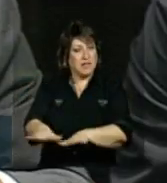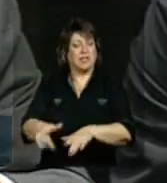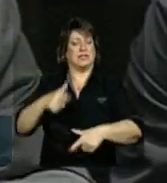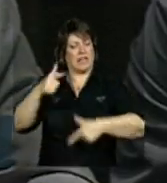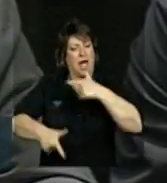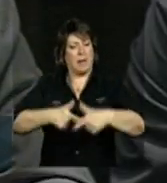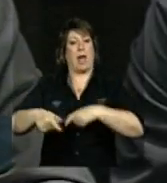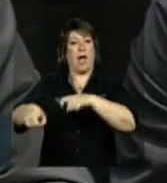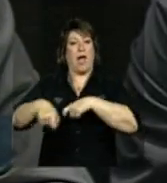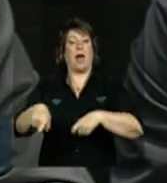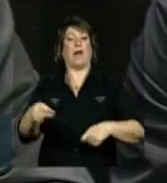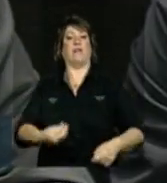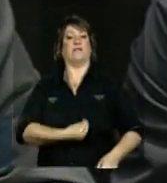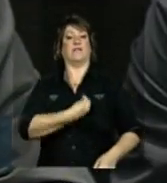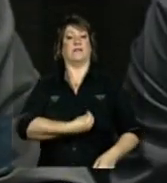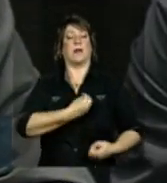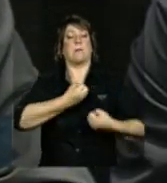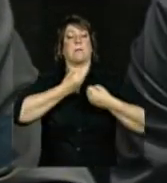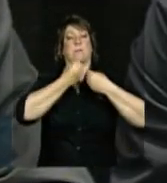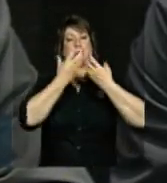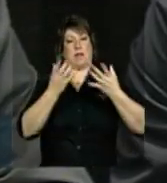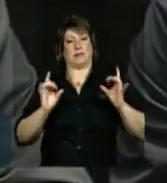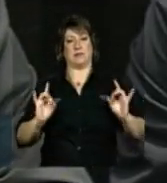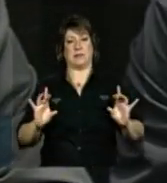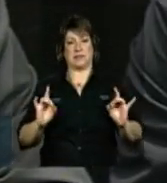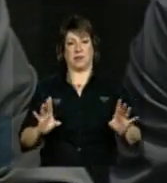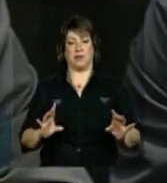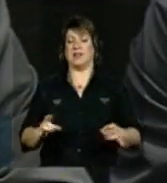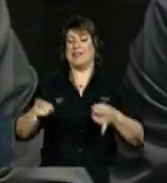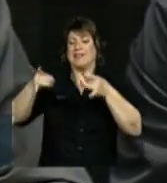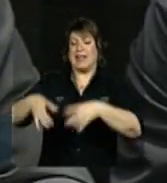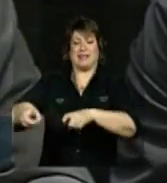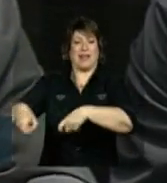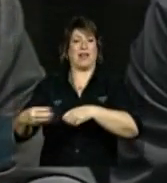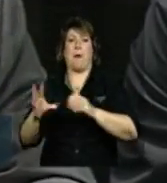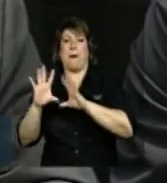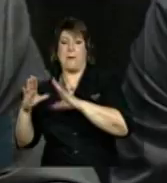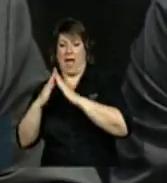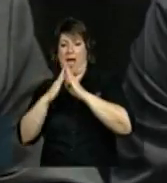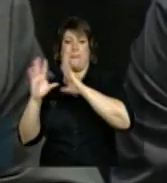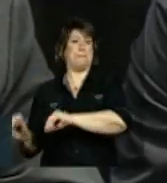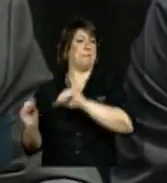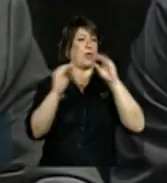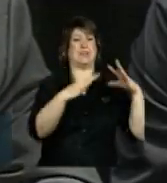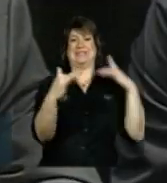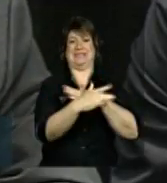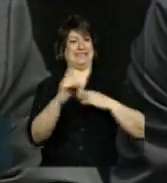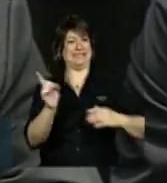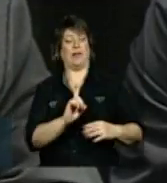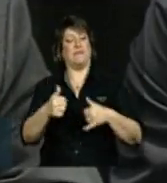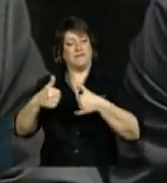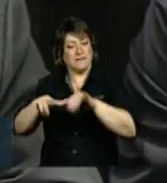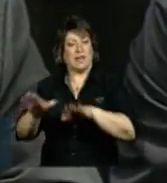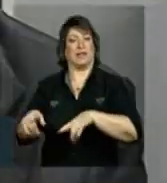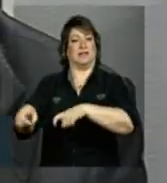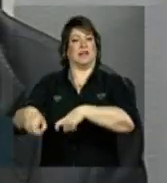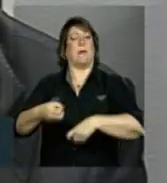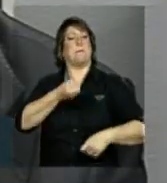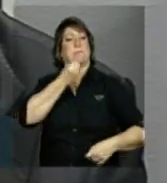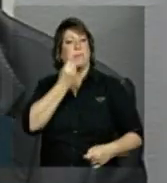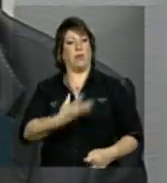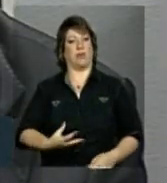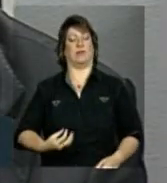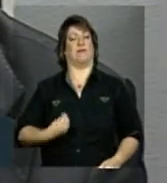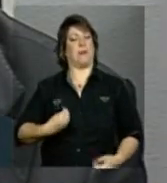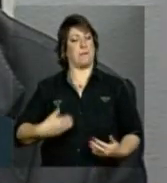de vida e as pessoas não deixem mais o campo e passem a se fixar lá sem que vá para as grandes cidades.